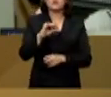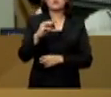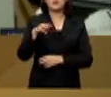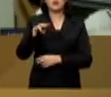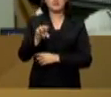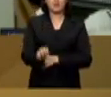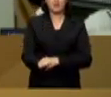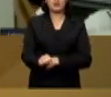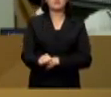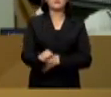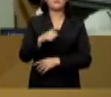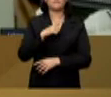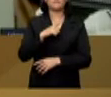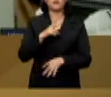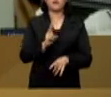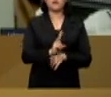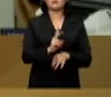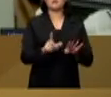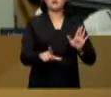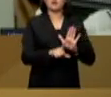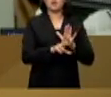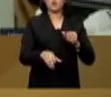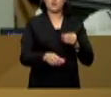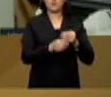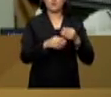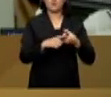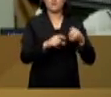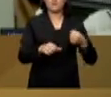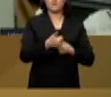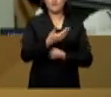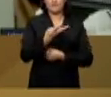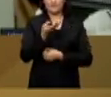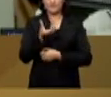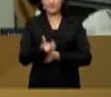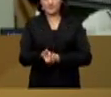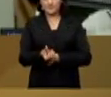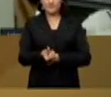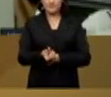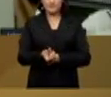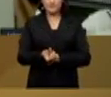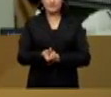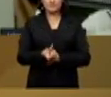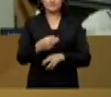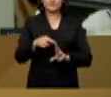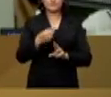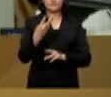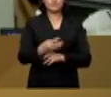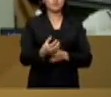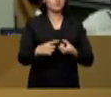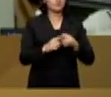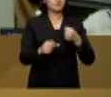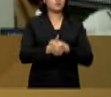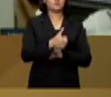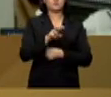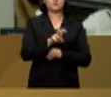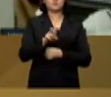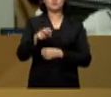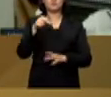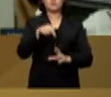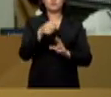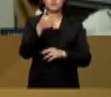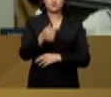o princípio da reserva de lei complementar, artigo 146, inciso 3, e artigo 155, inciso 7, seus